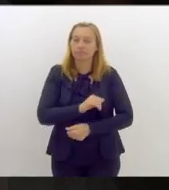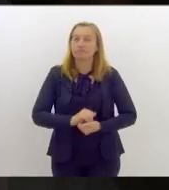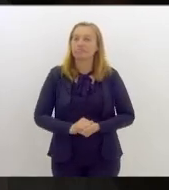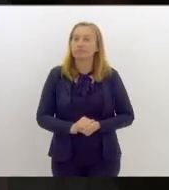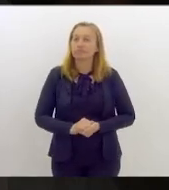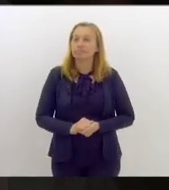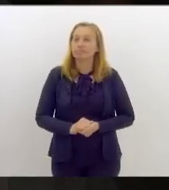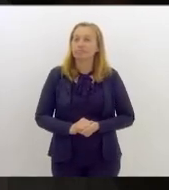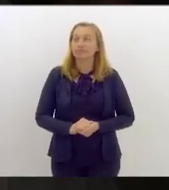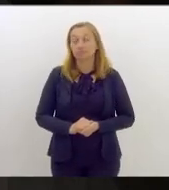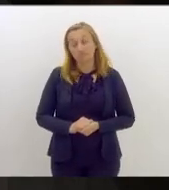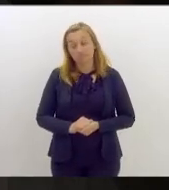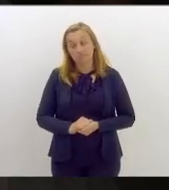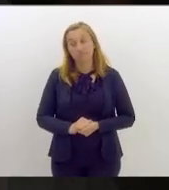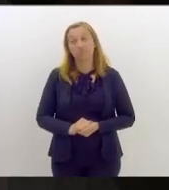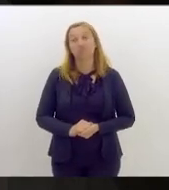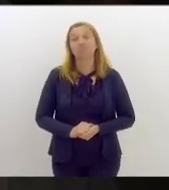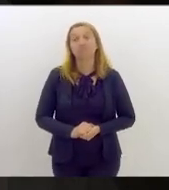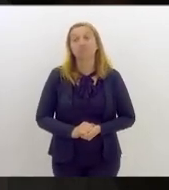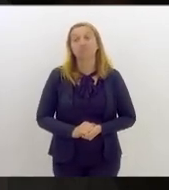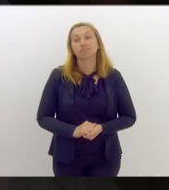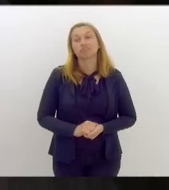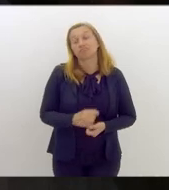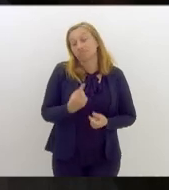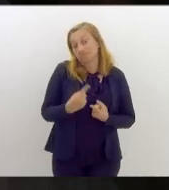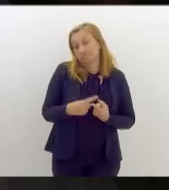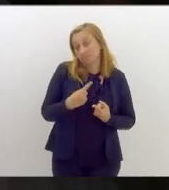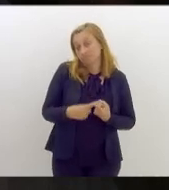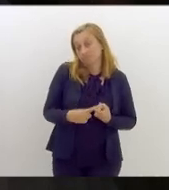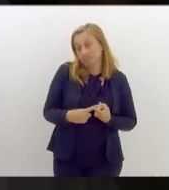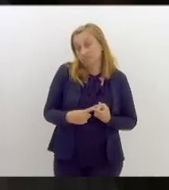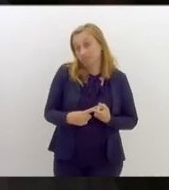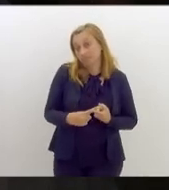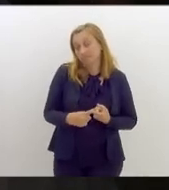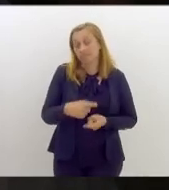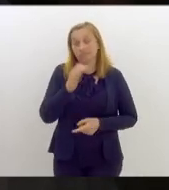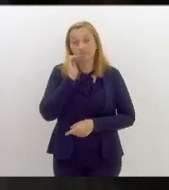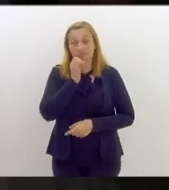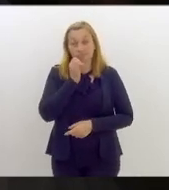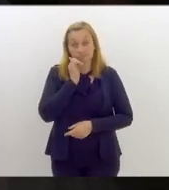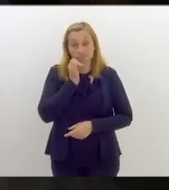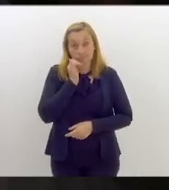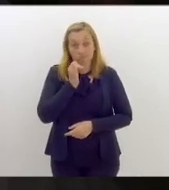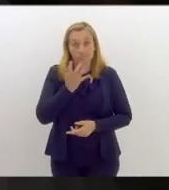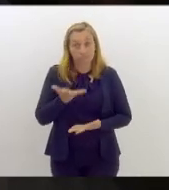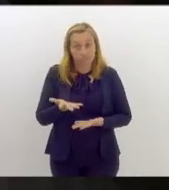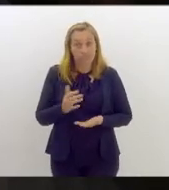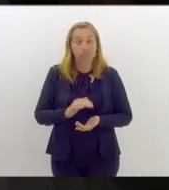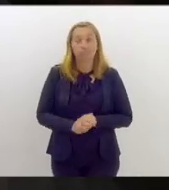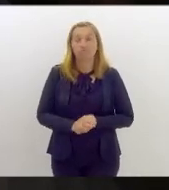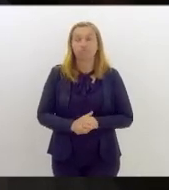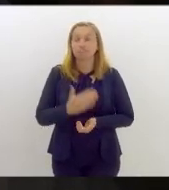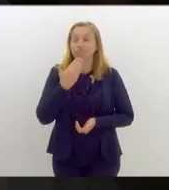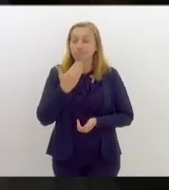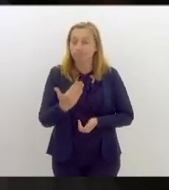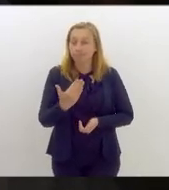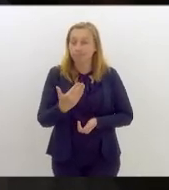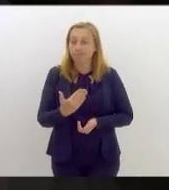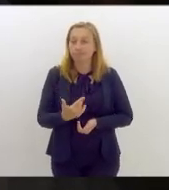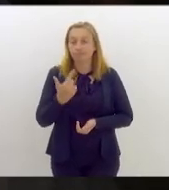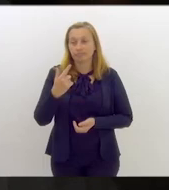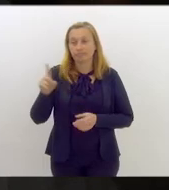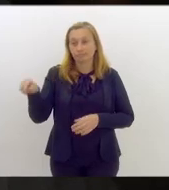Ao vísceras, porque este relatório está sendo solicitado para